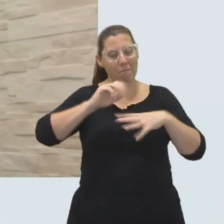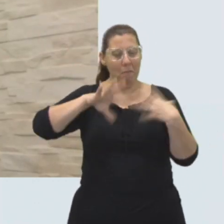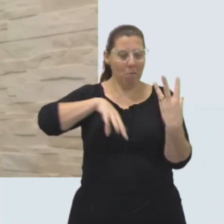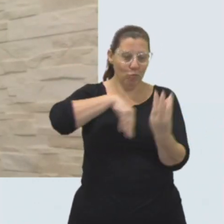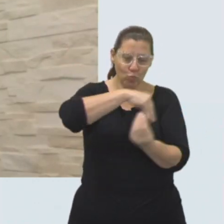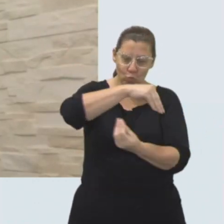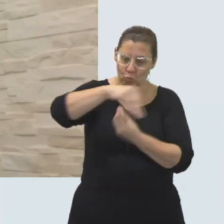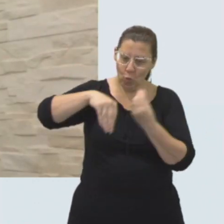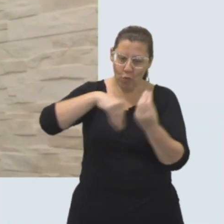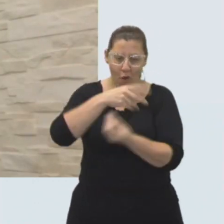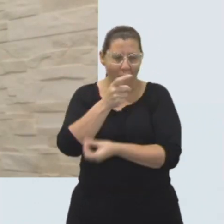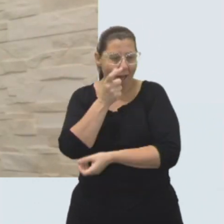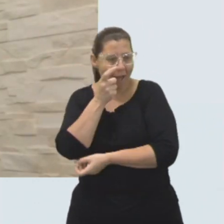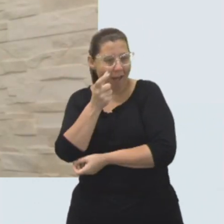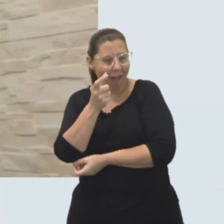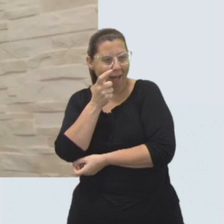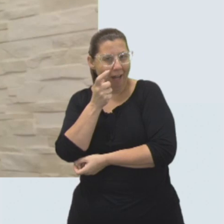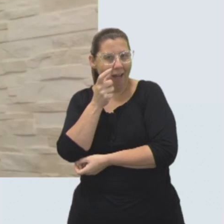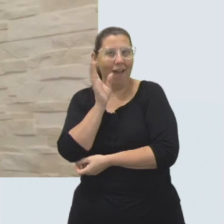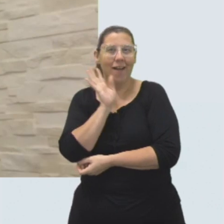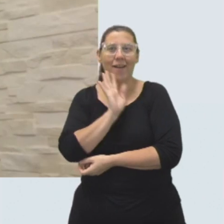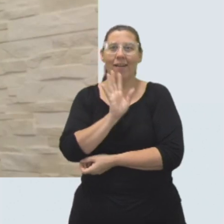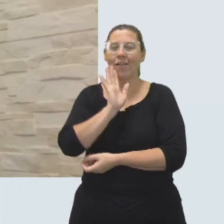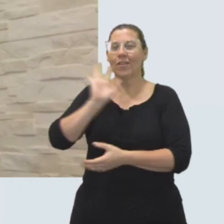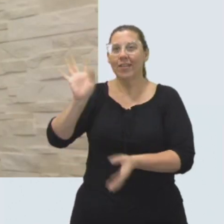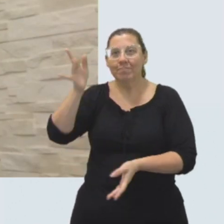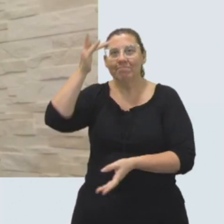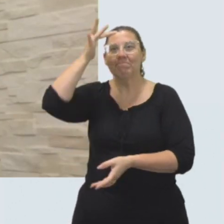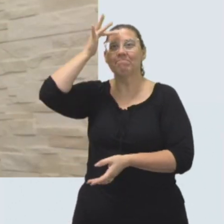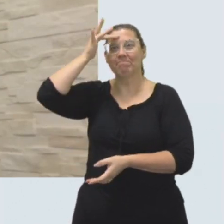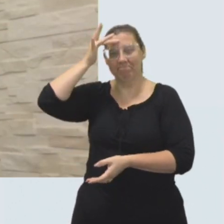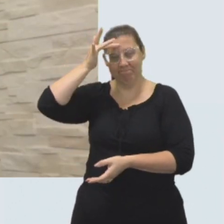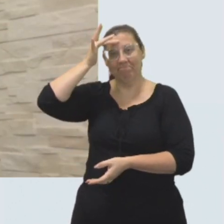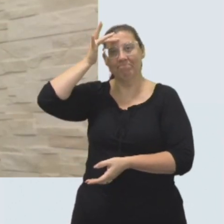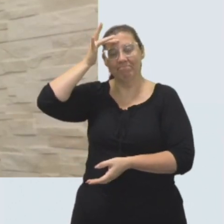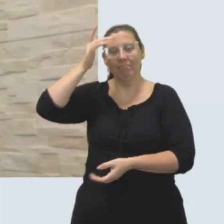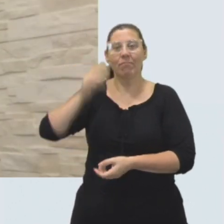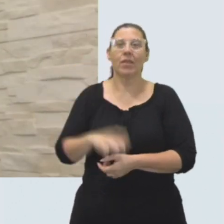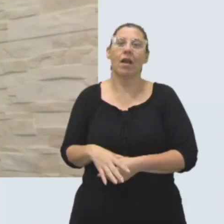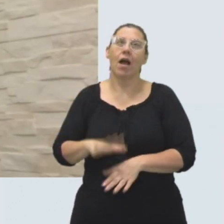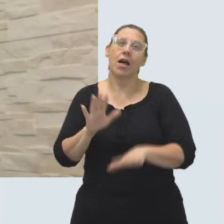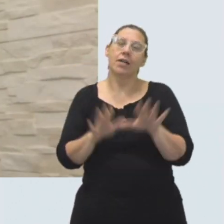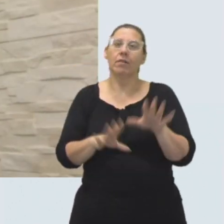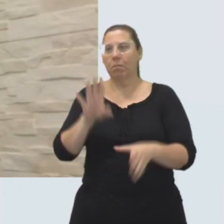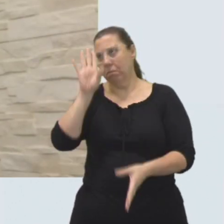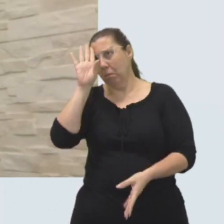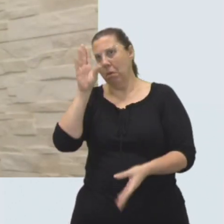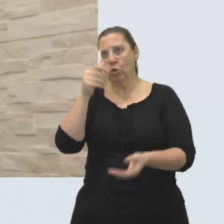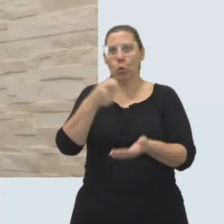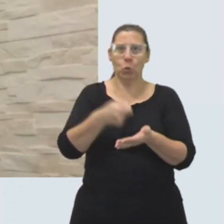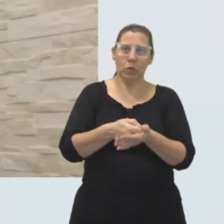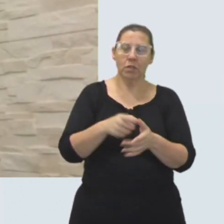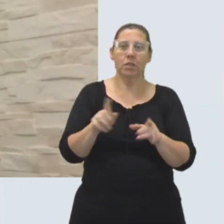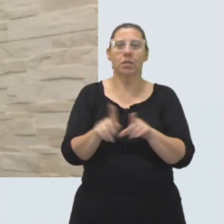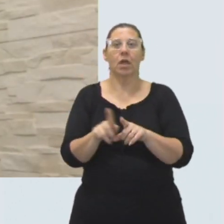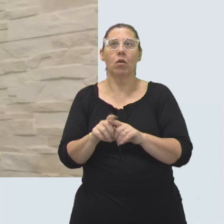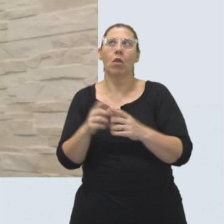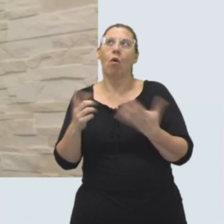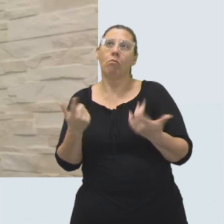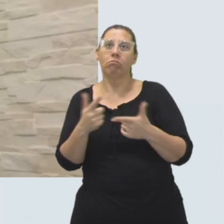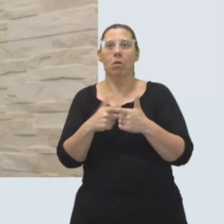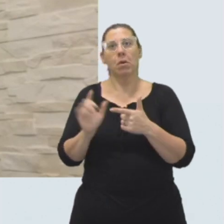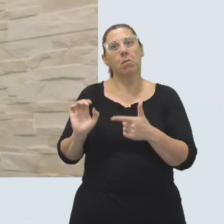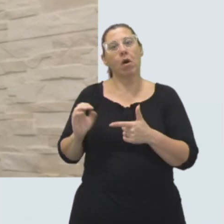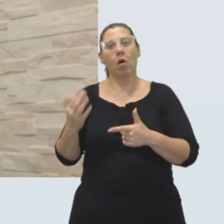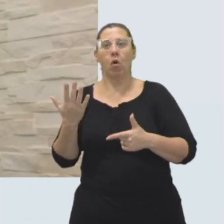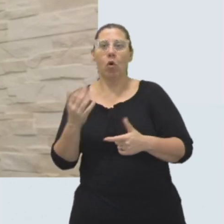e interessar a todos na busca de uma solução, às vezes para um conflito que se apresenta,